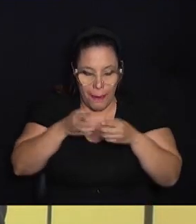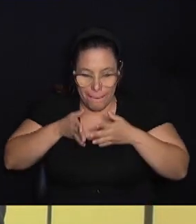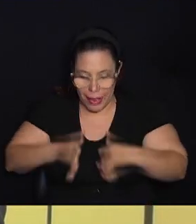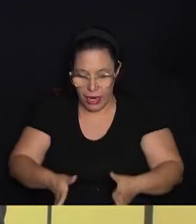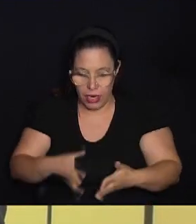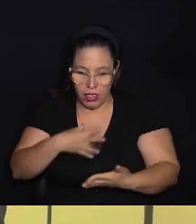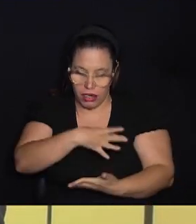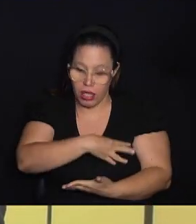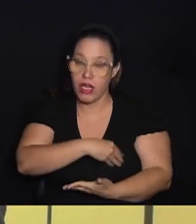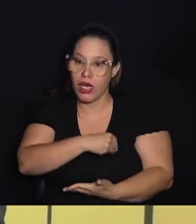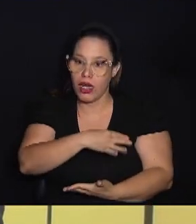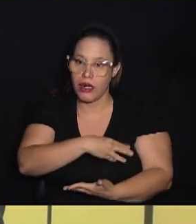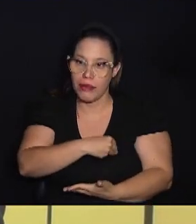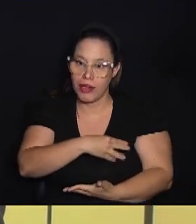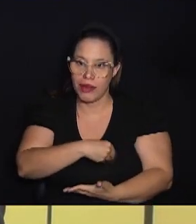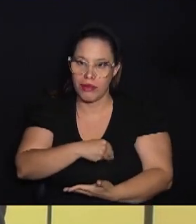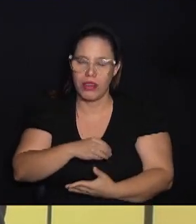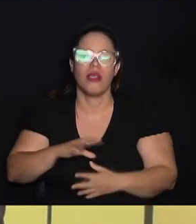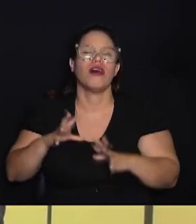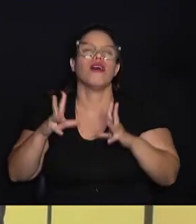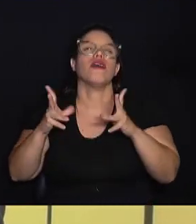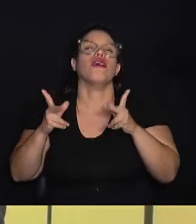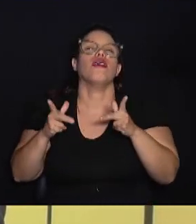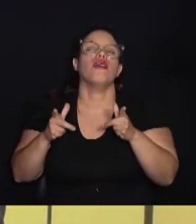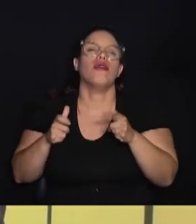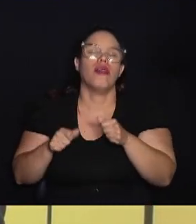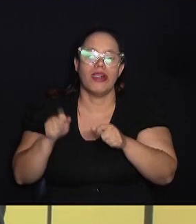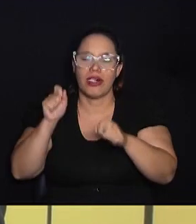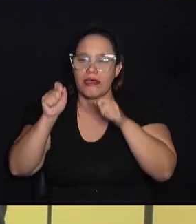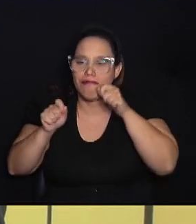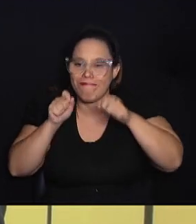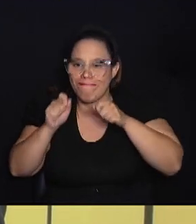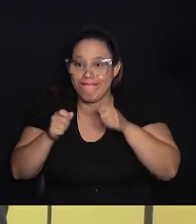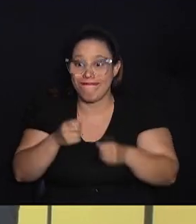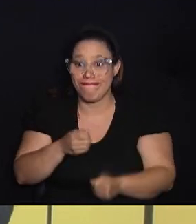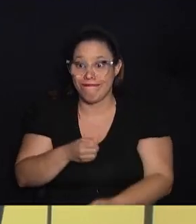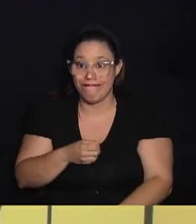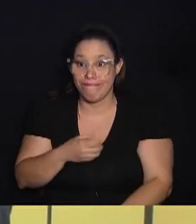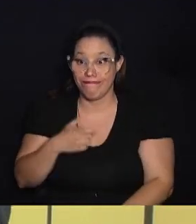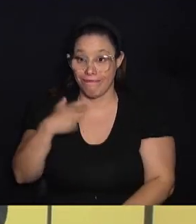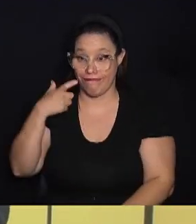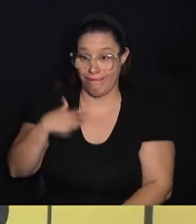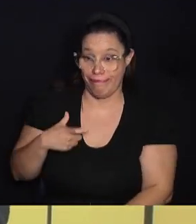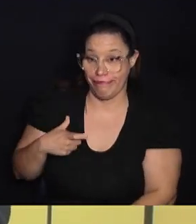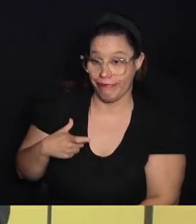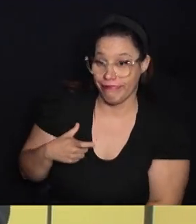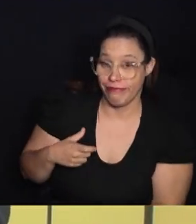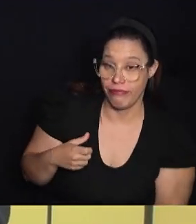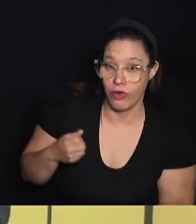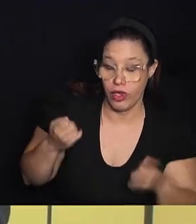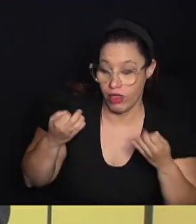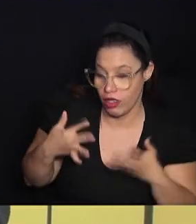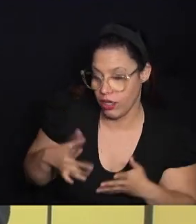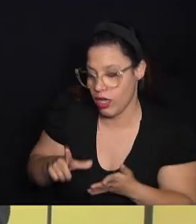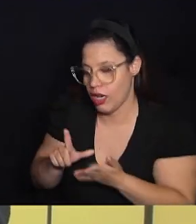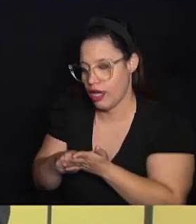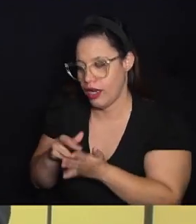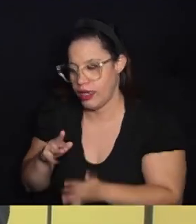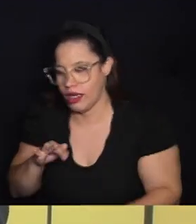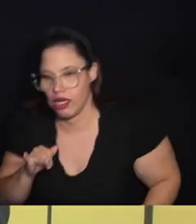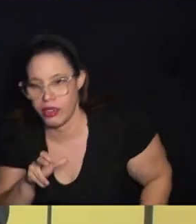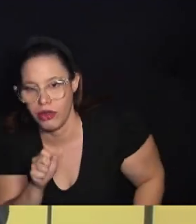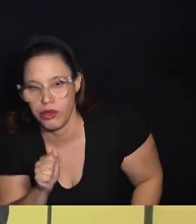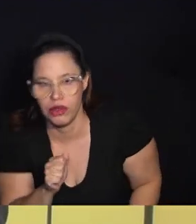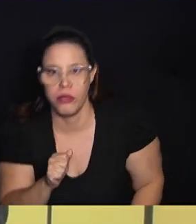várias questões emocionais e físicas e eu acho que tá já descrito na literatura que vai